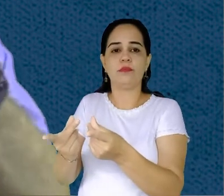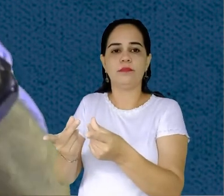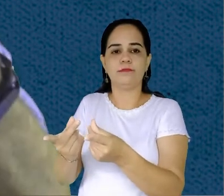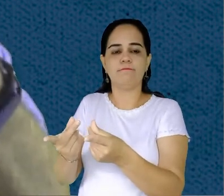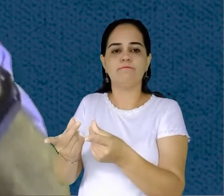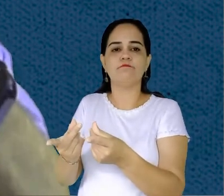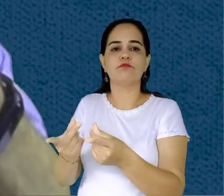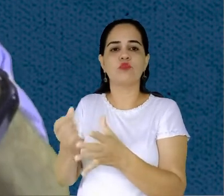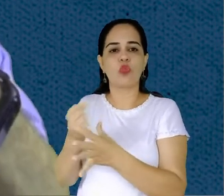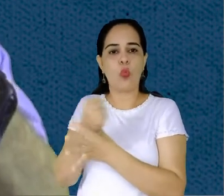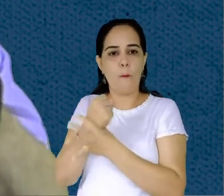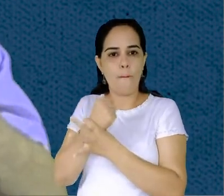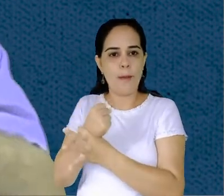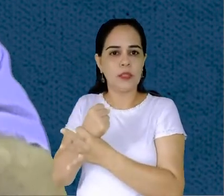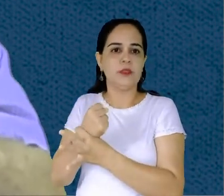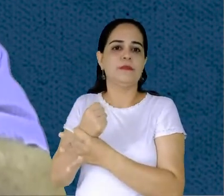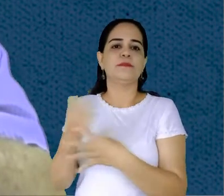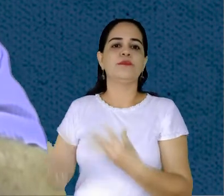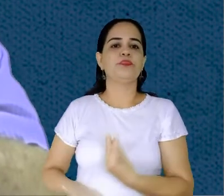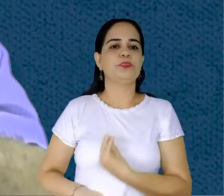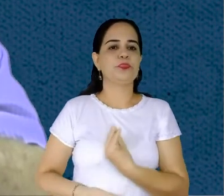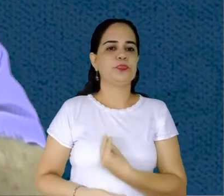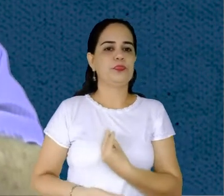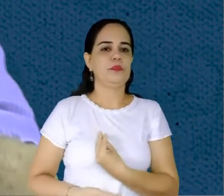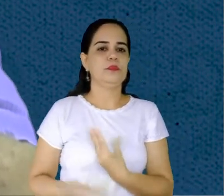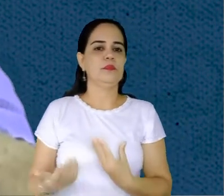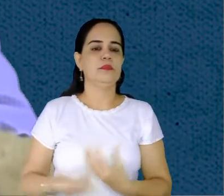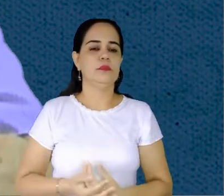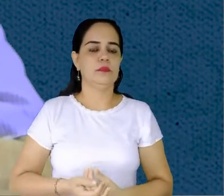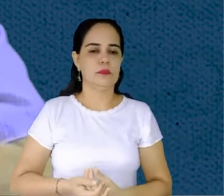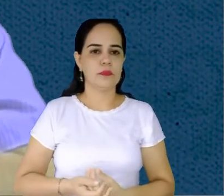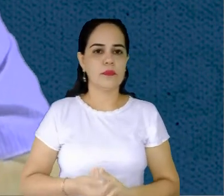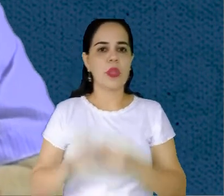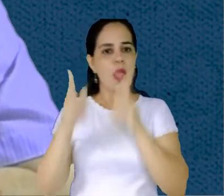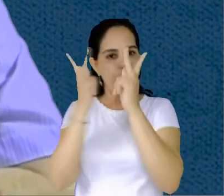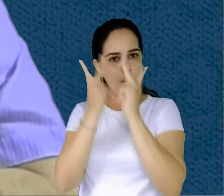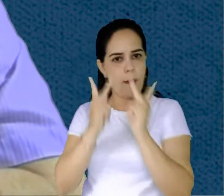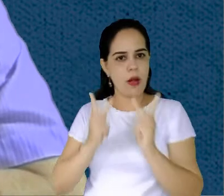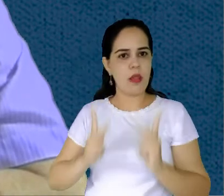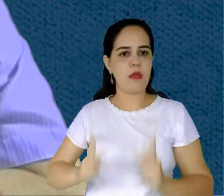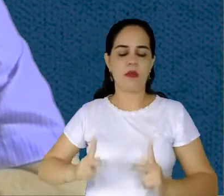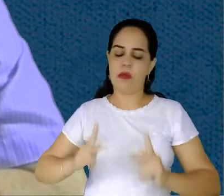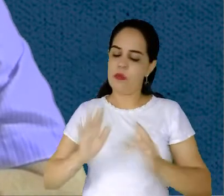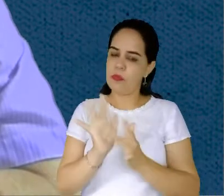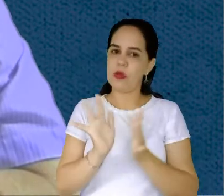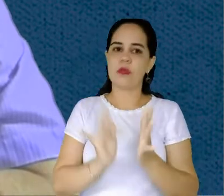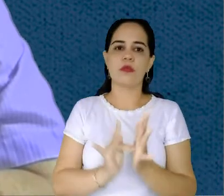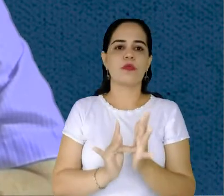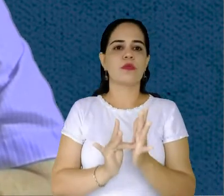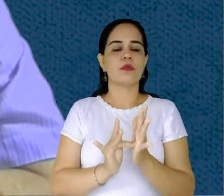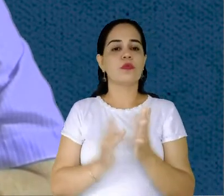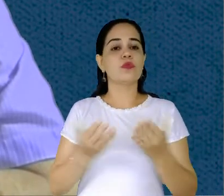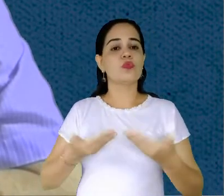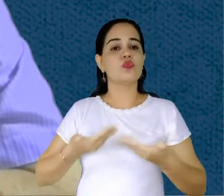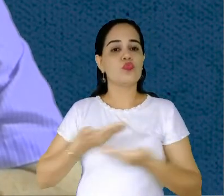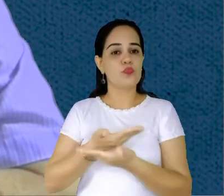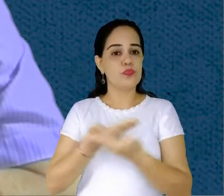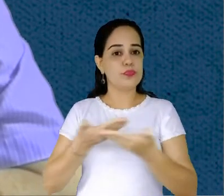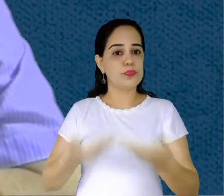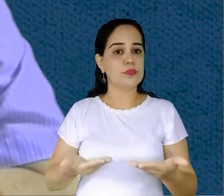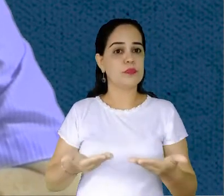bem enraizada em nosso interior, em nossa vida. Essa é a paz que Jesus nos